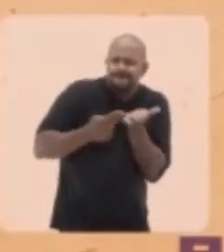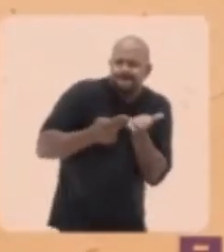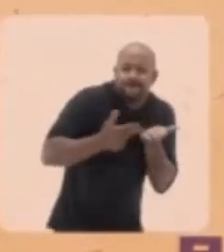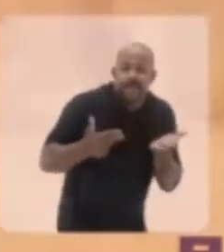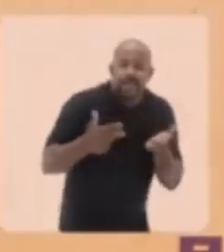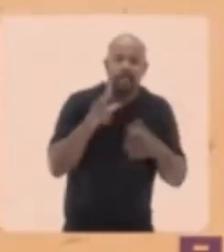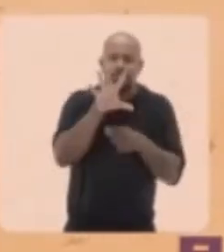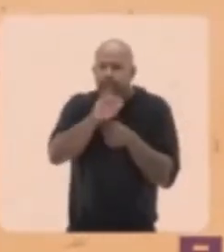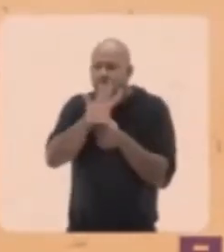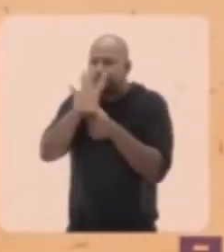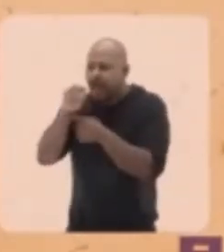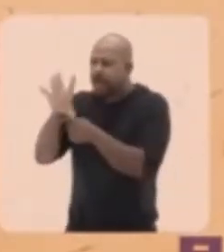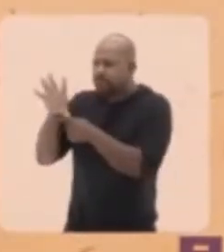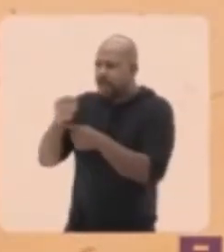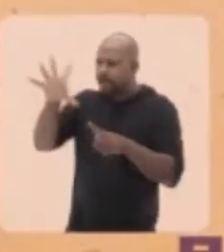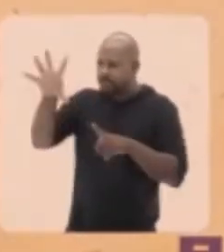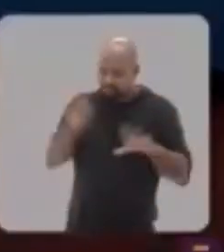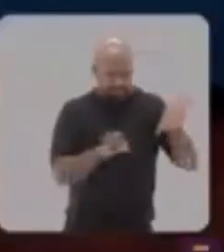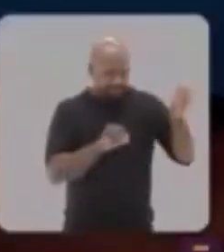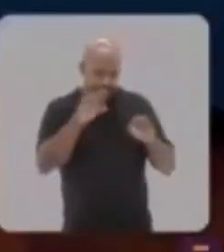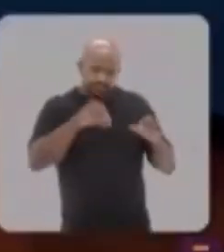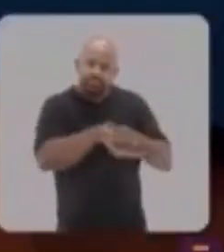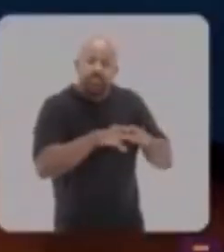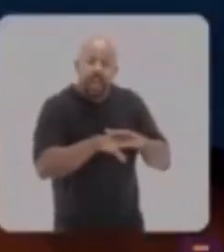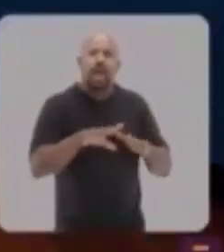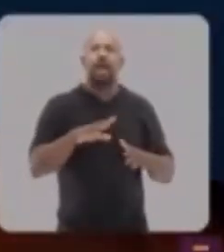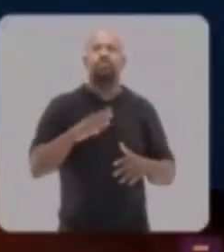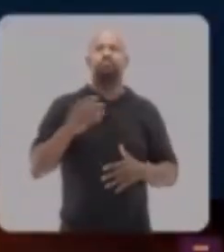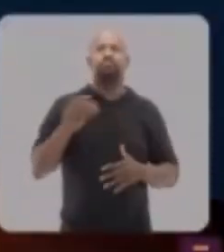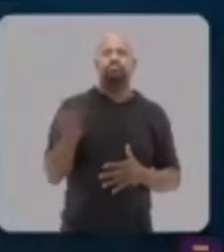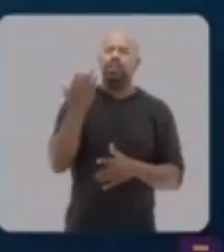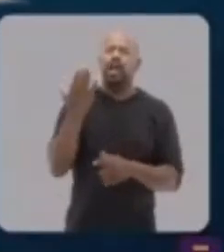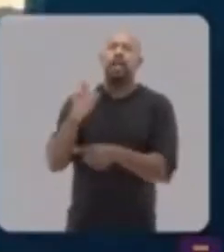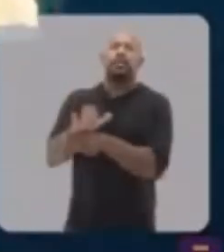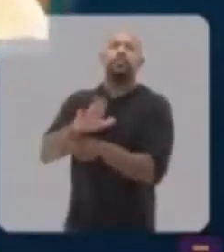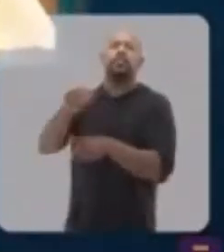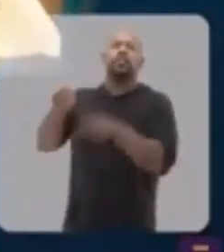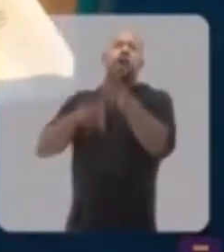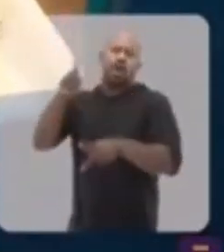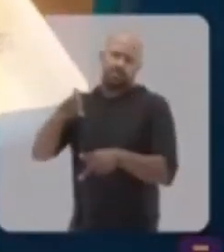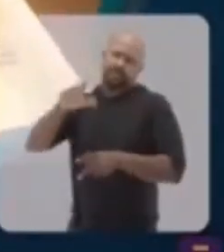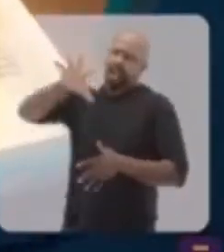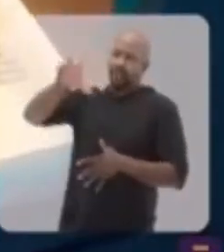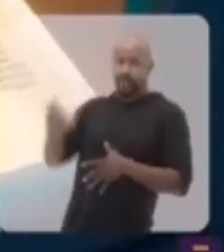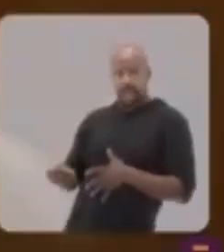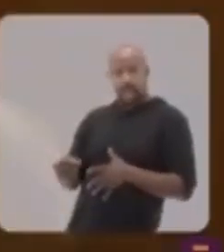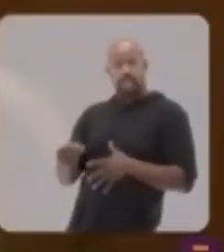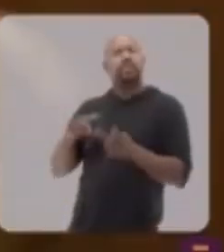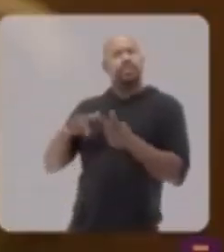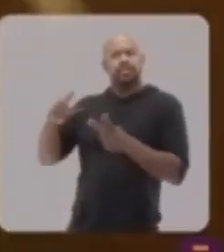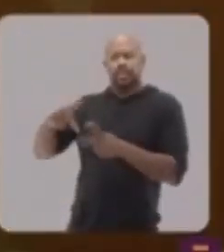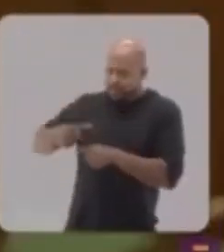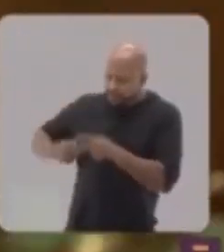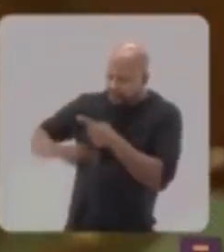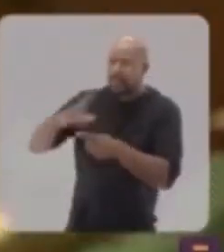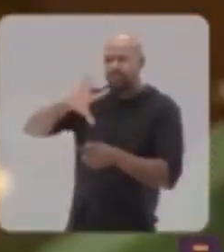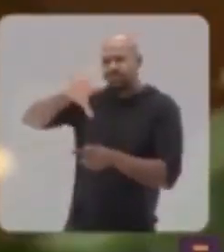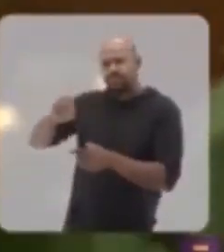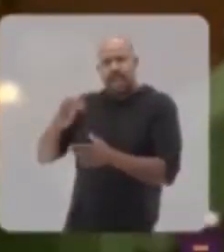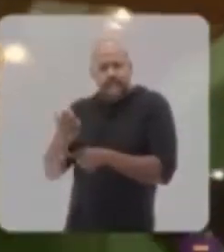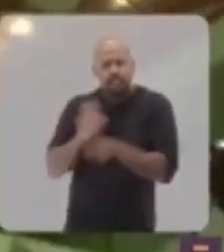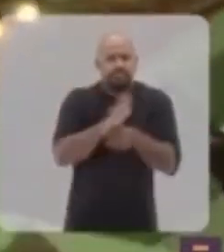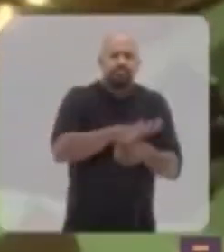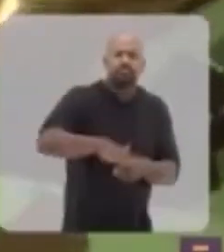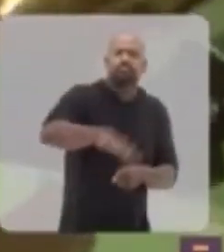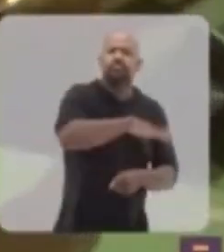fotografias que deixam clara a contribuição de povos africanos e de seus descendentes para a construção das tradições